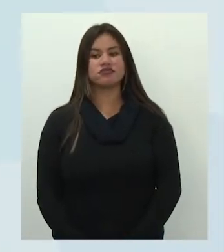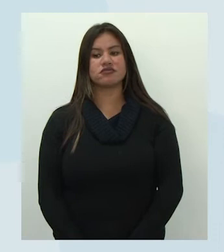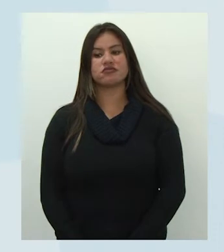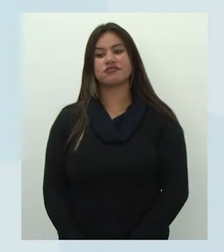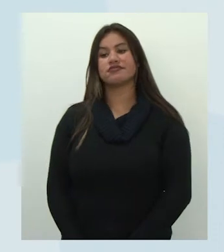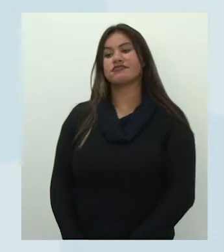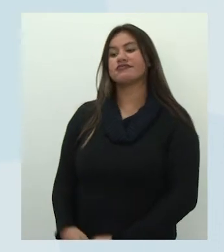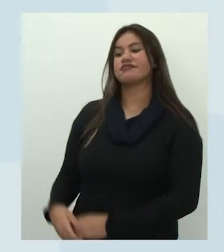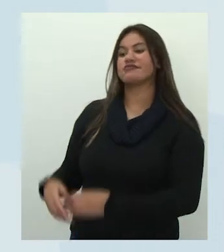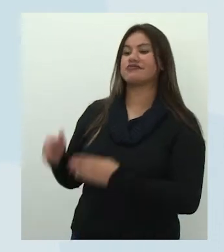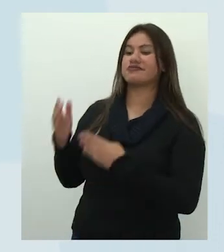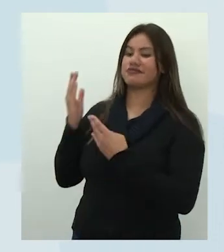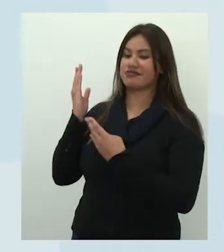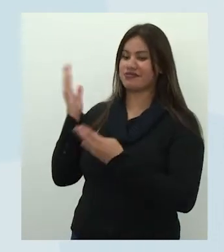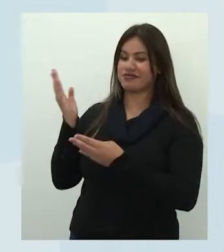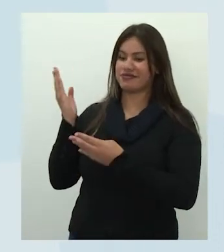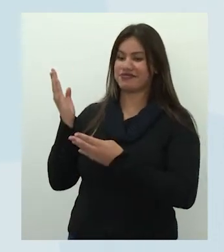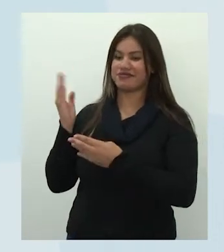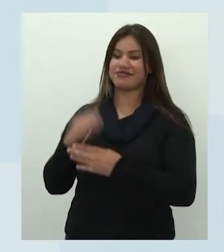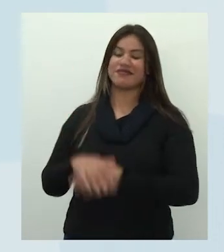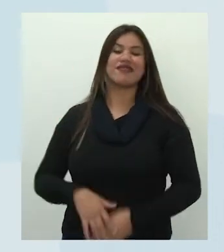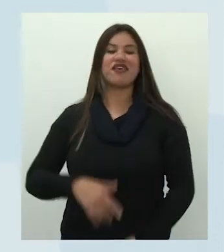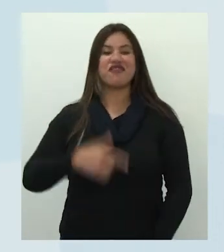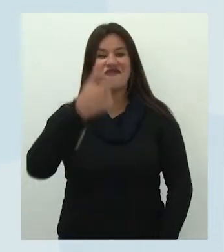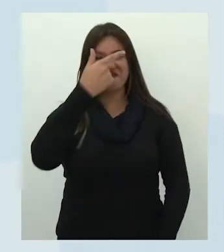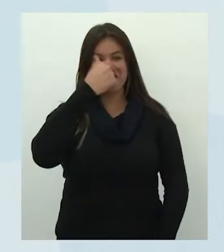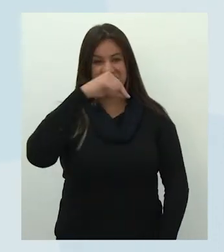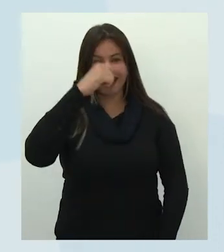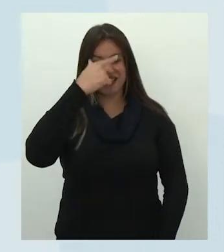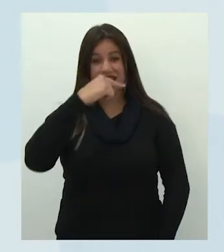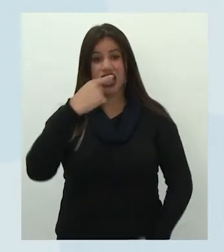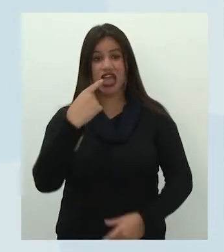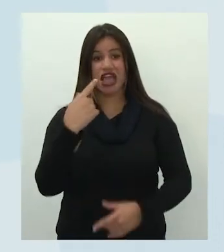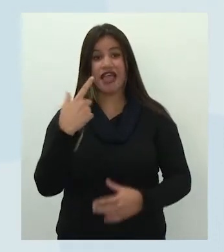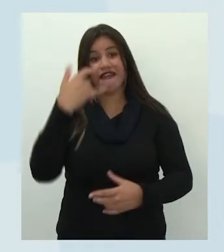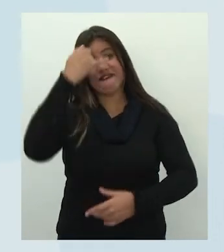Vacina da gripe causa gripe.